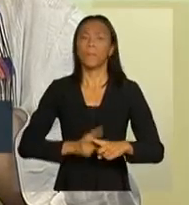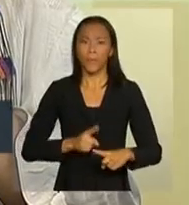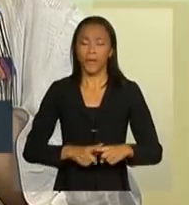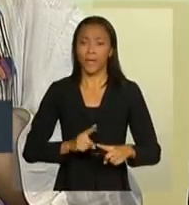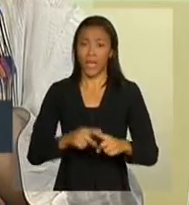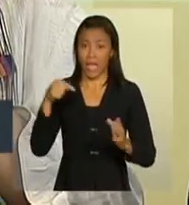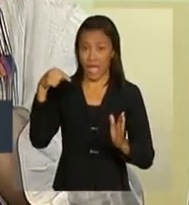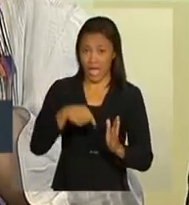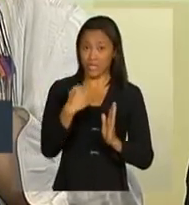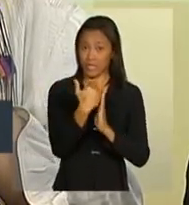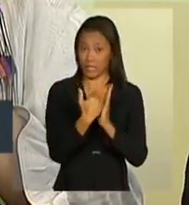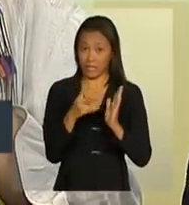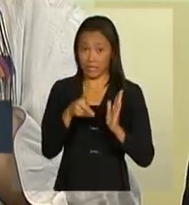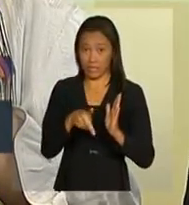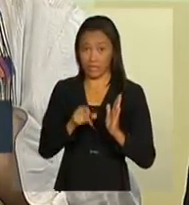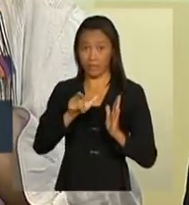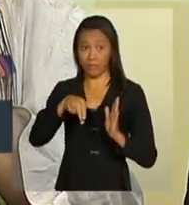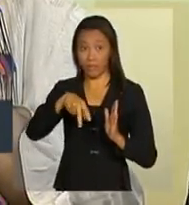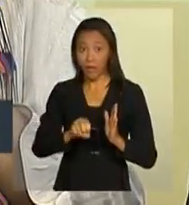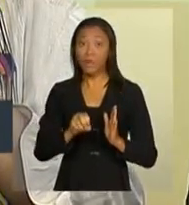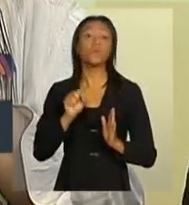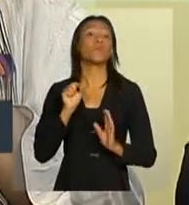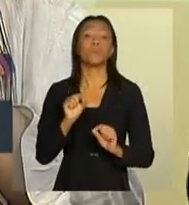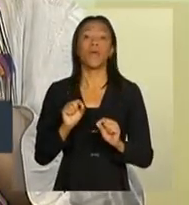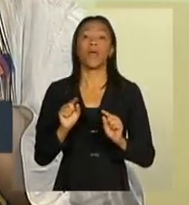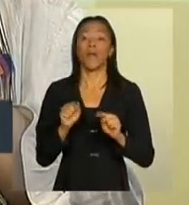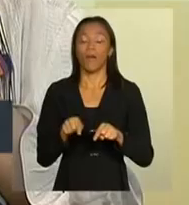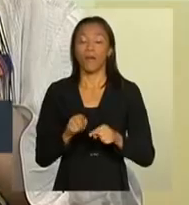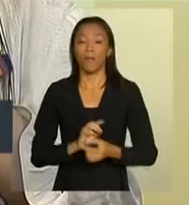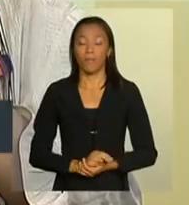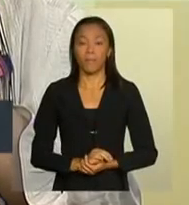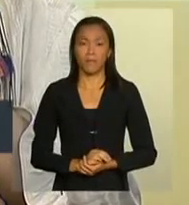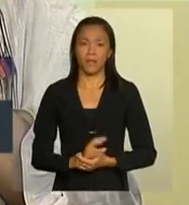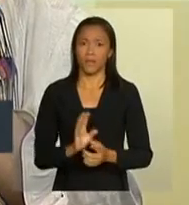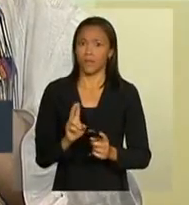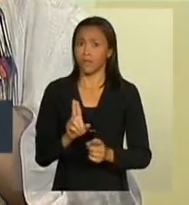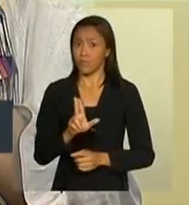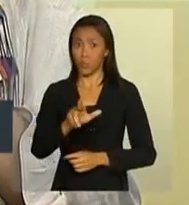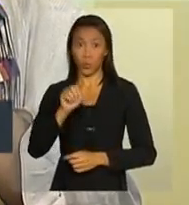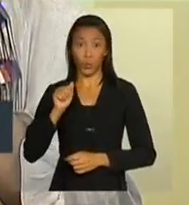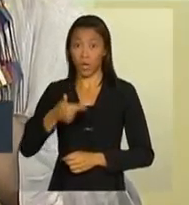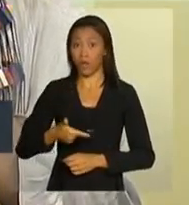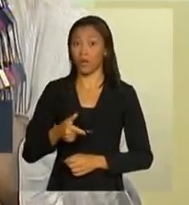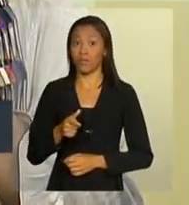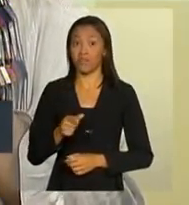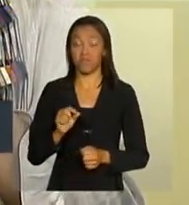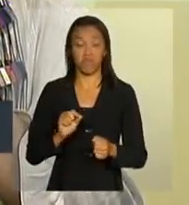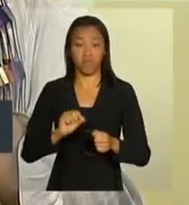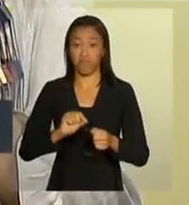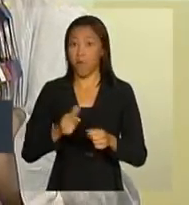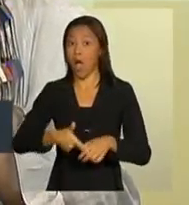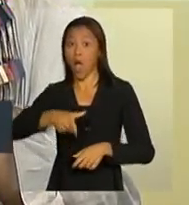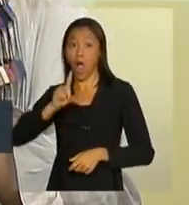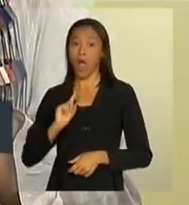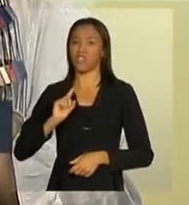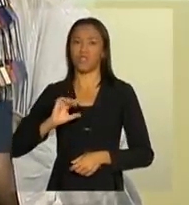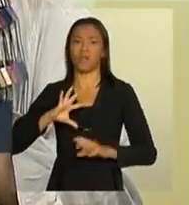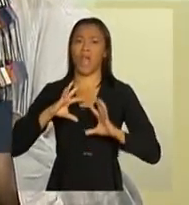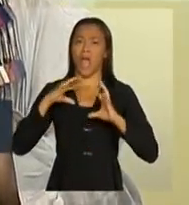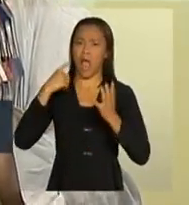se trata e de uma questão que, na verdade, nunca foi amplamente assumida